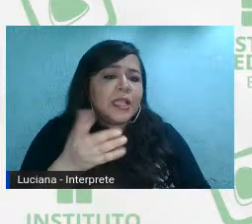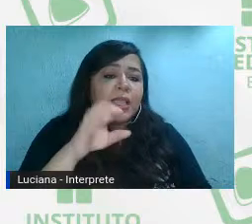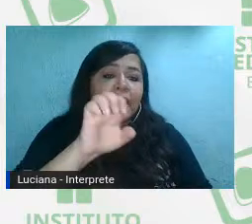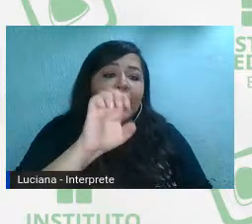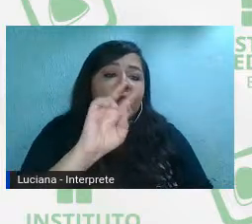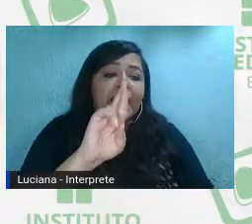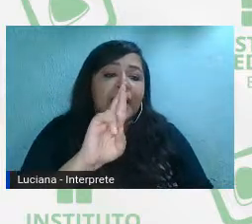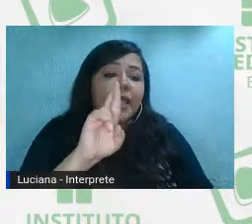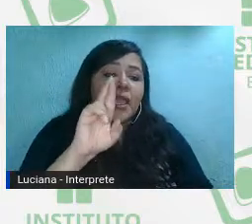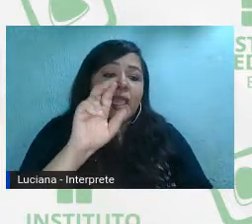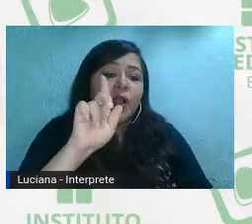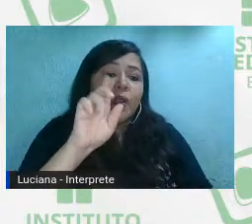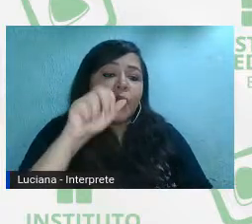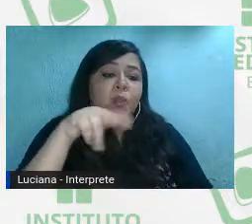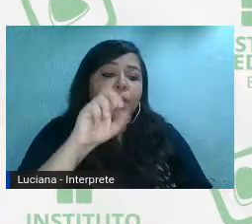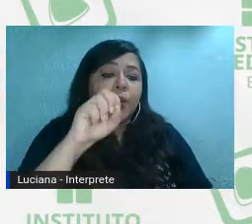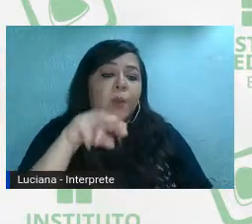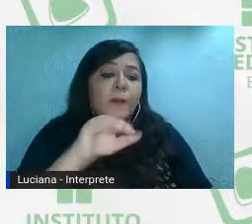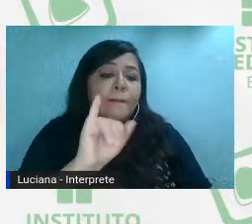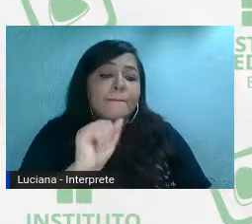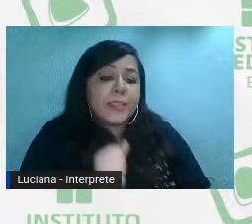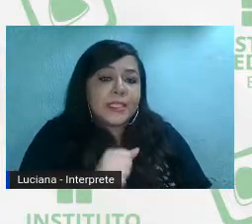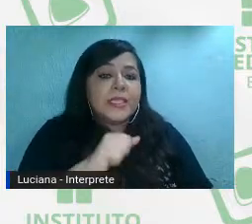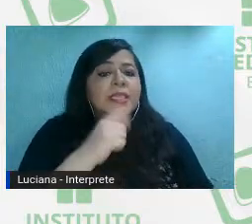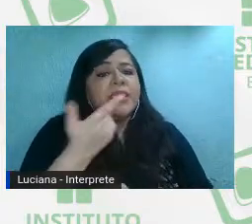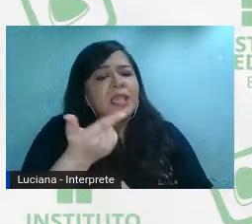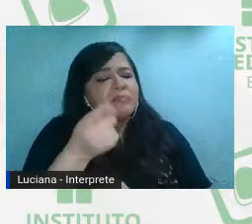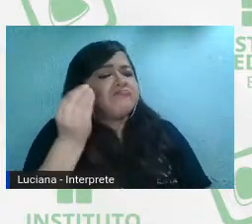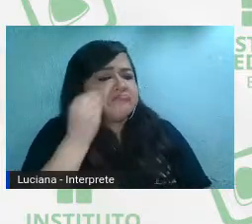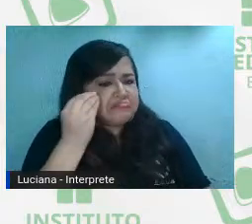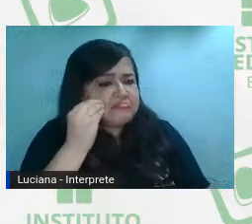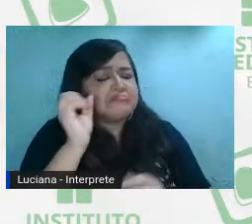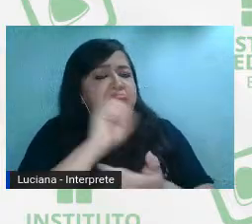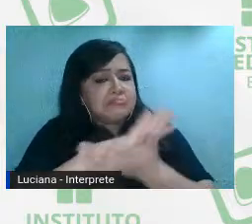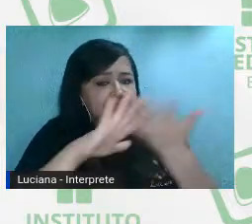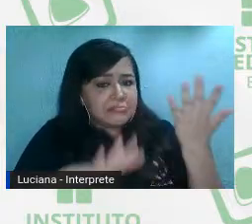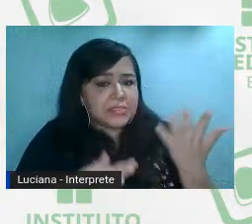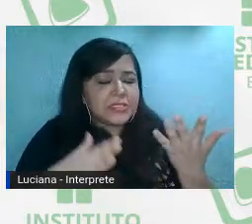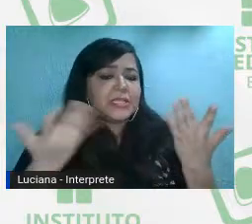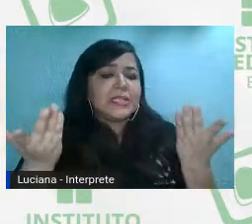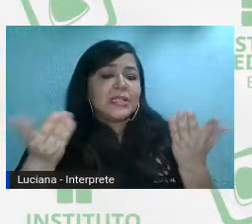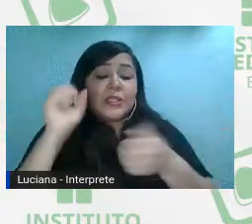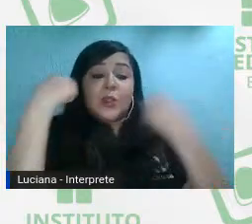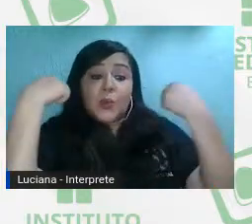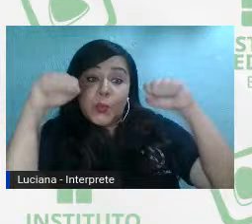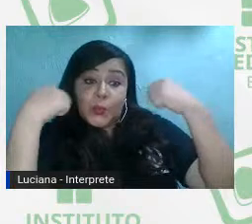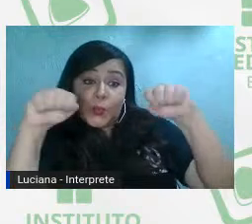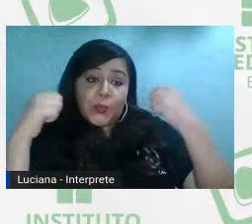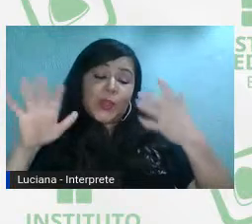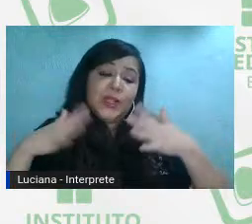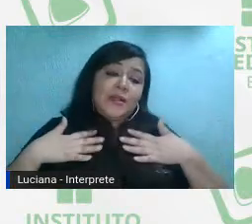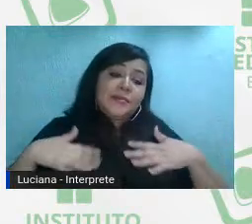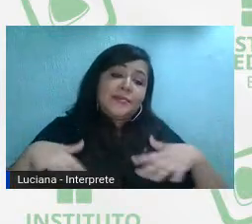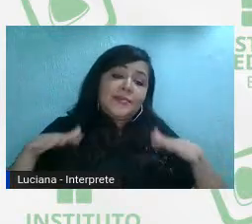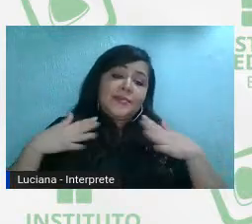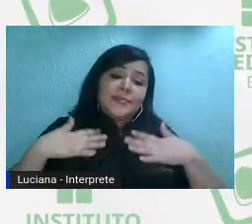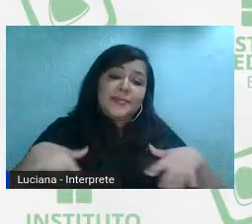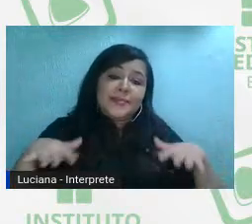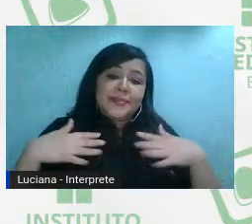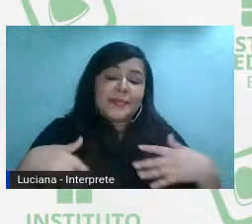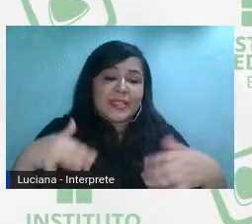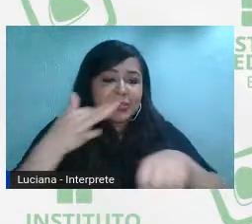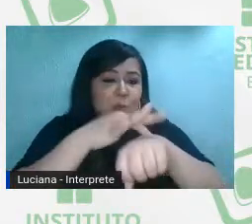ergonomia. Aí lá eles mostraram alguns exercícios para a gente relaxar, para a gente não contrair LES